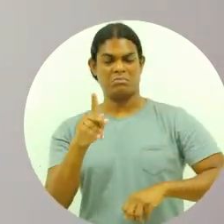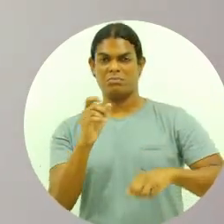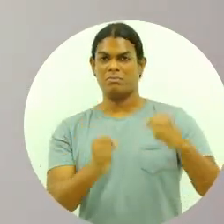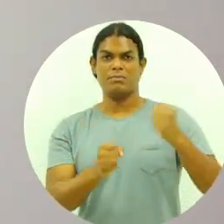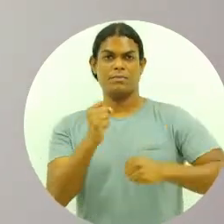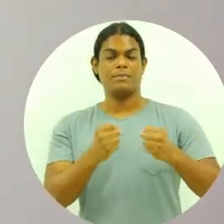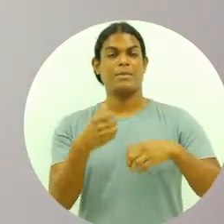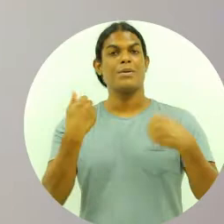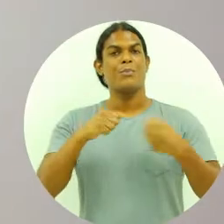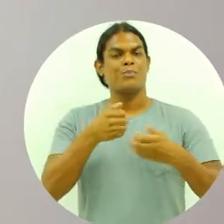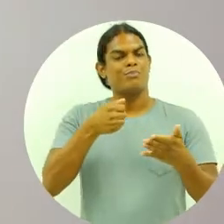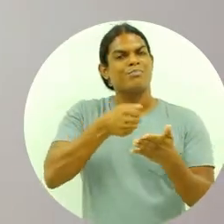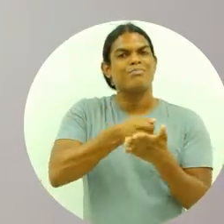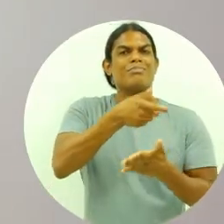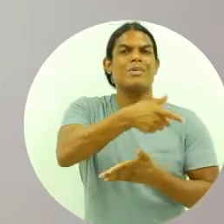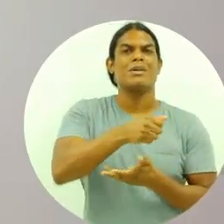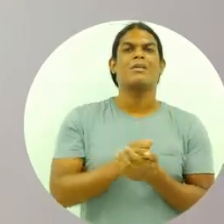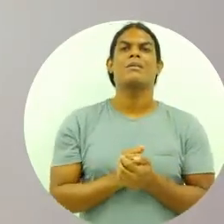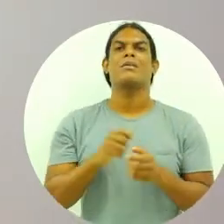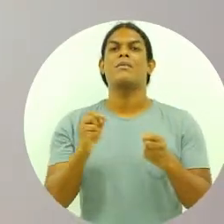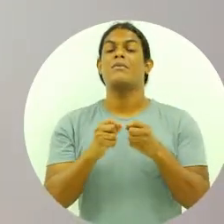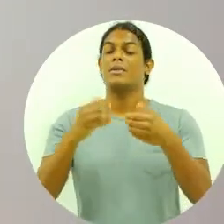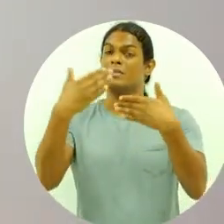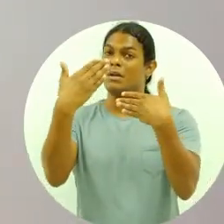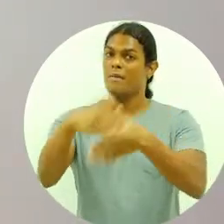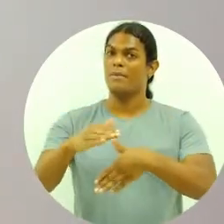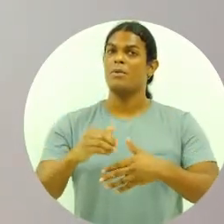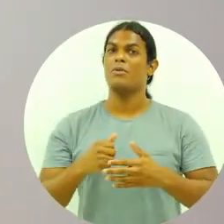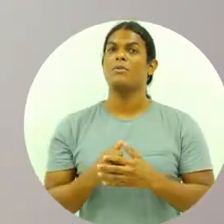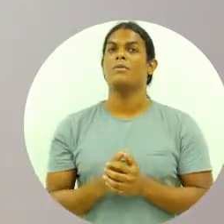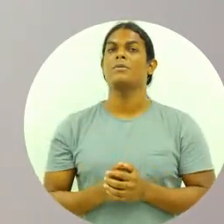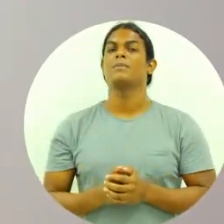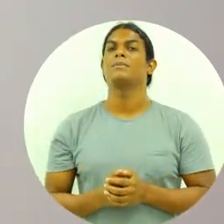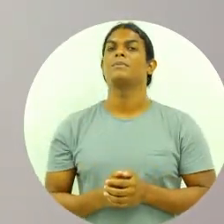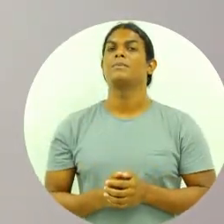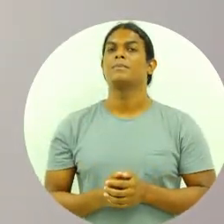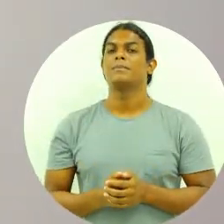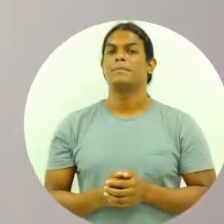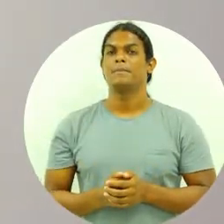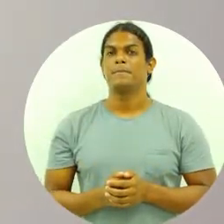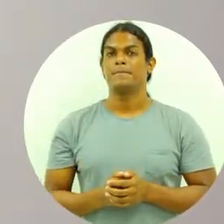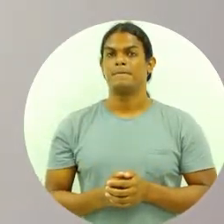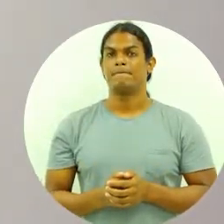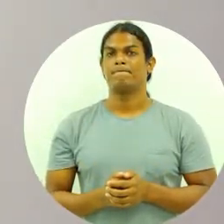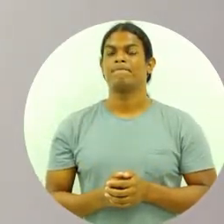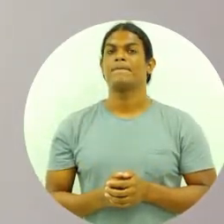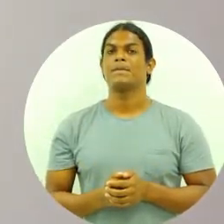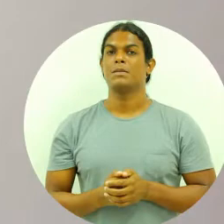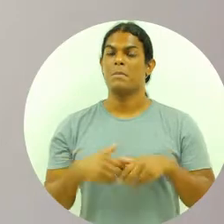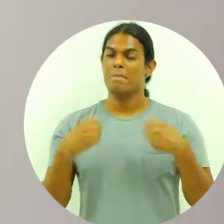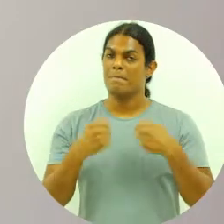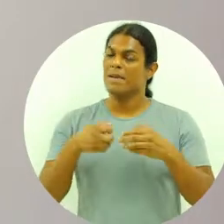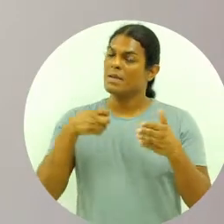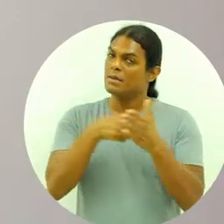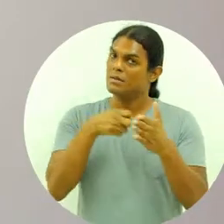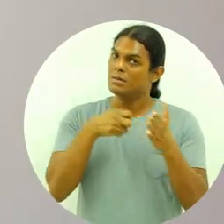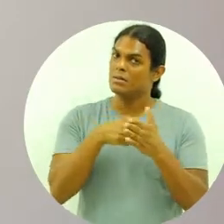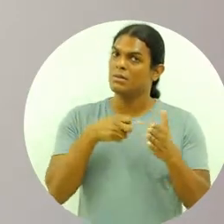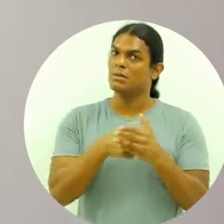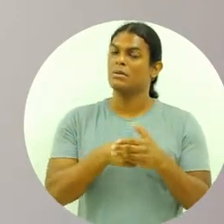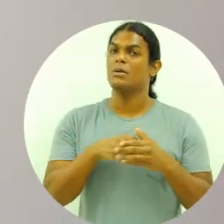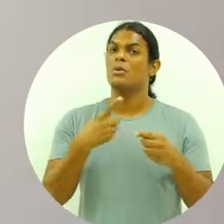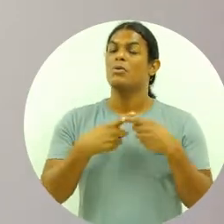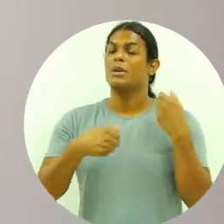ele vai necessitar pagar taxa, fazer prova teórica, prova prática, uma infinidade de exigências que a